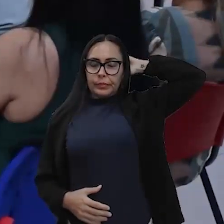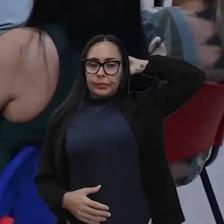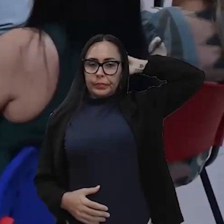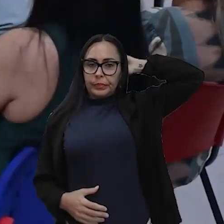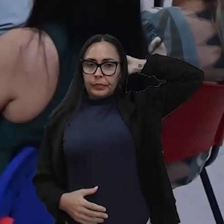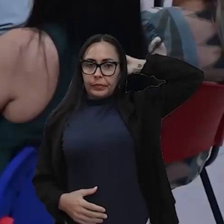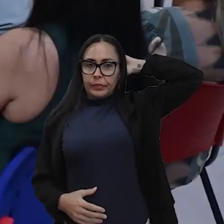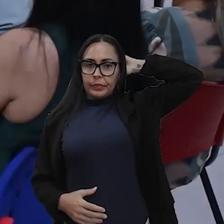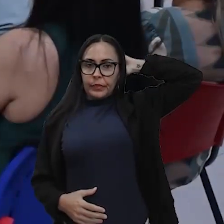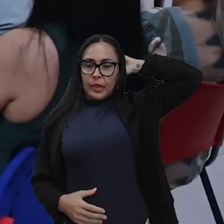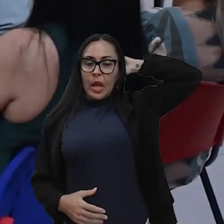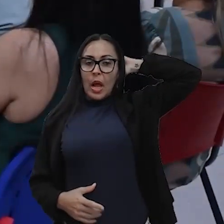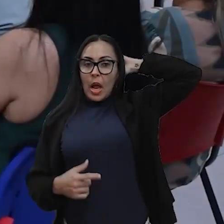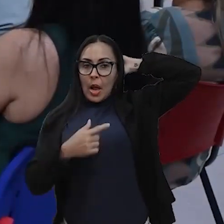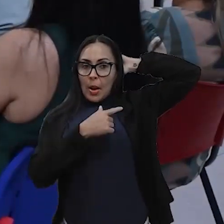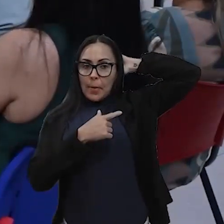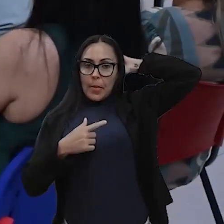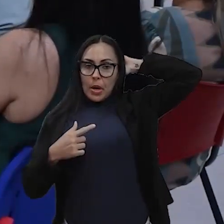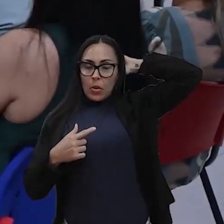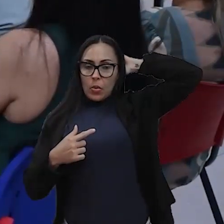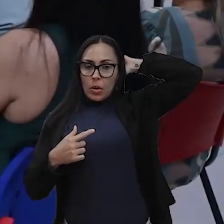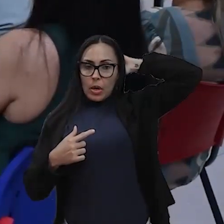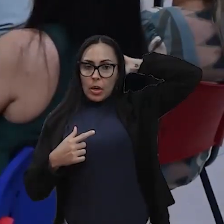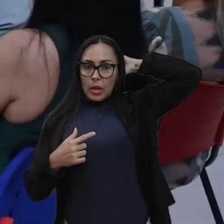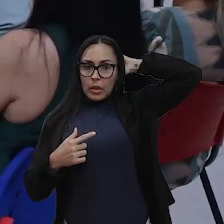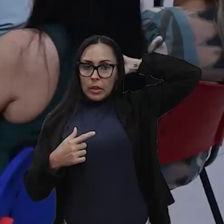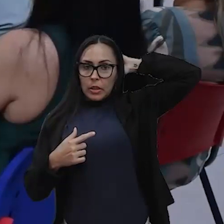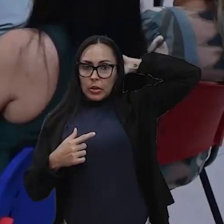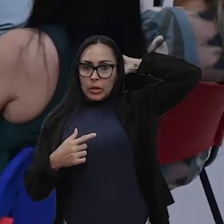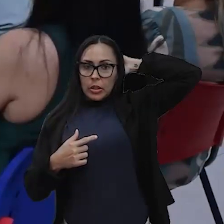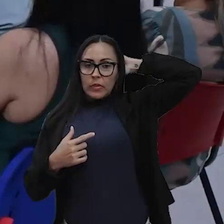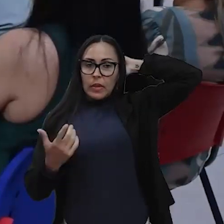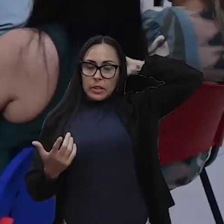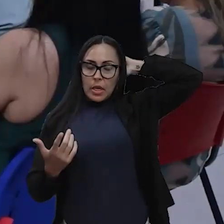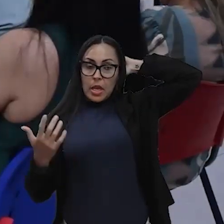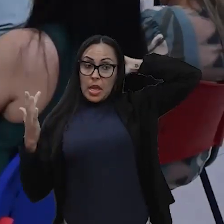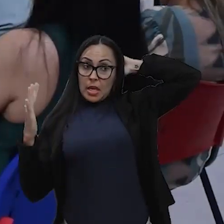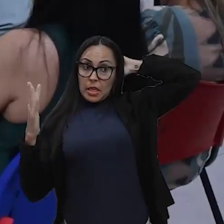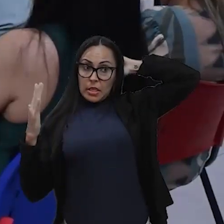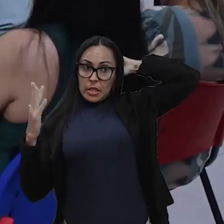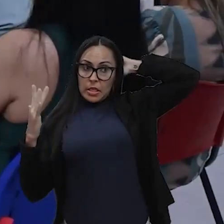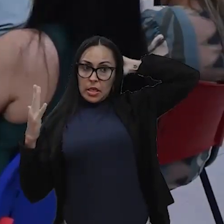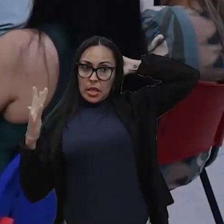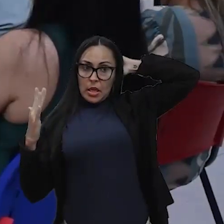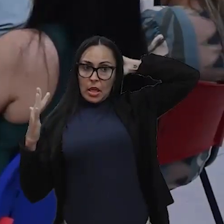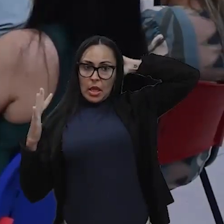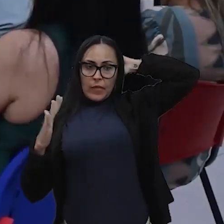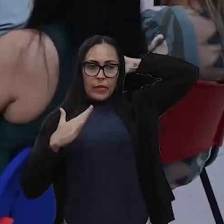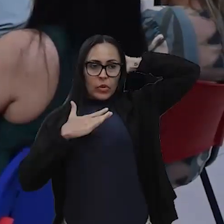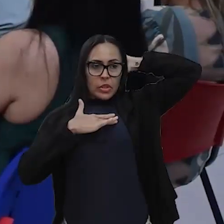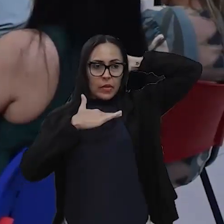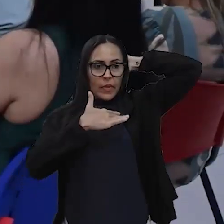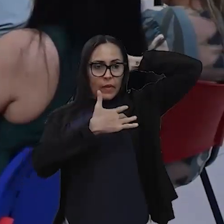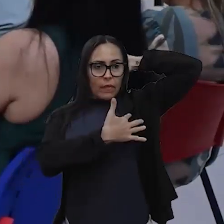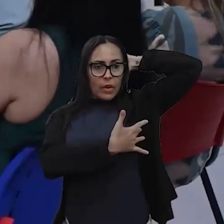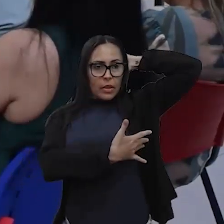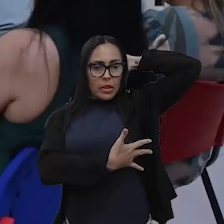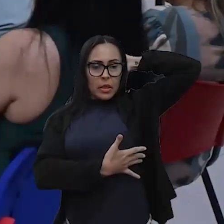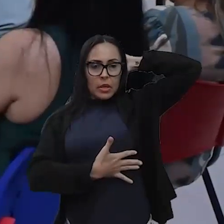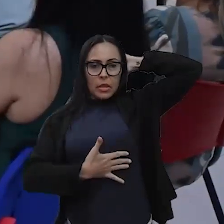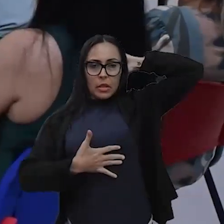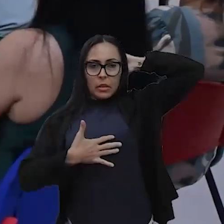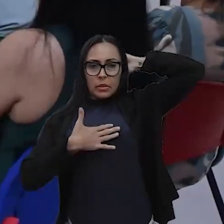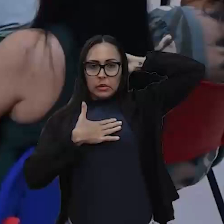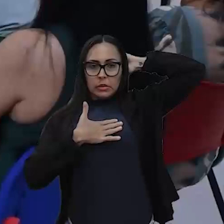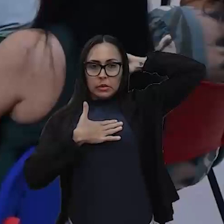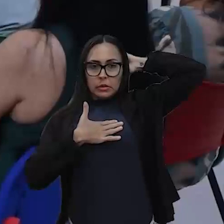que está atrás da nuca é a mama que vai ser avaliada, claro, porque com a mão livre você vai lá e vai fazer a palpação. Vou passar a mama